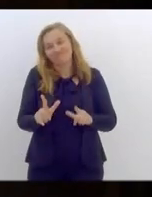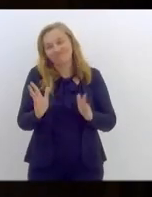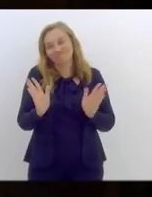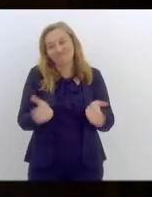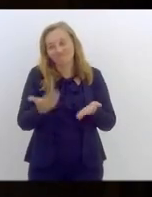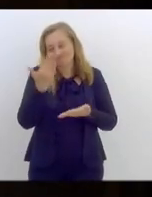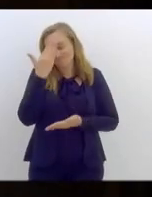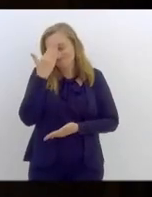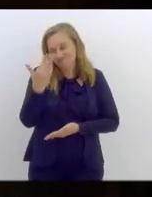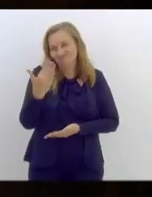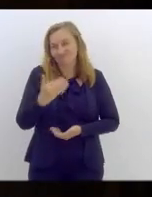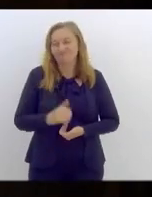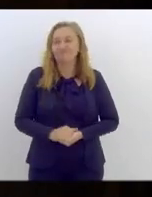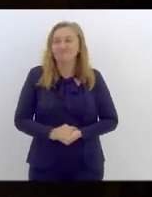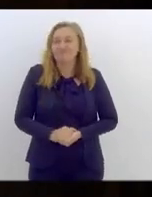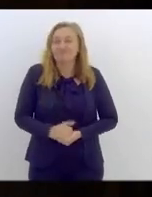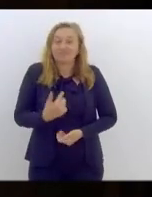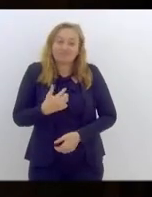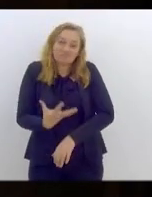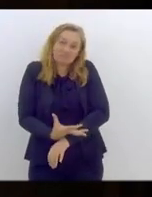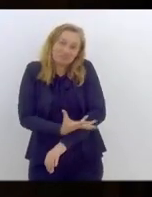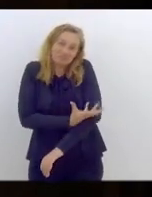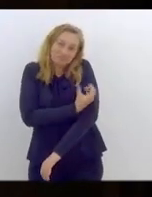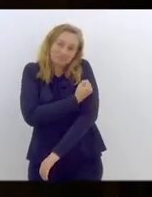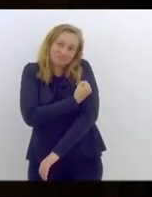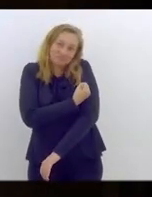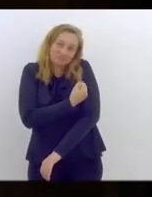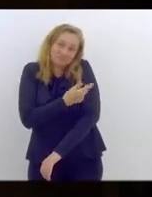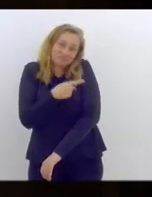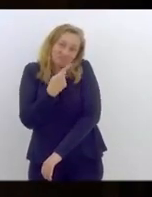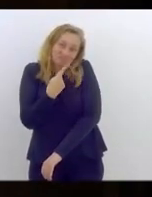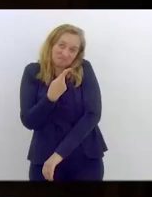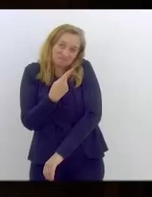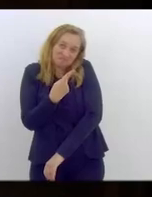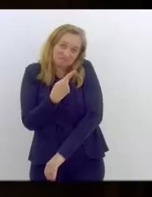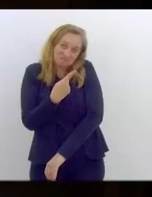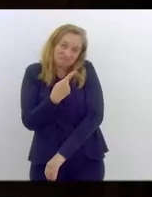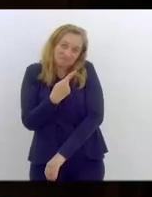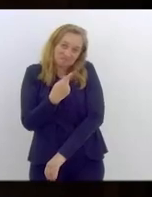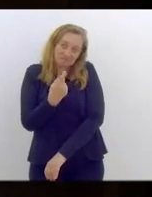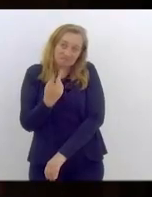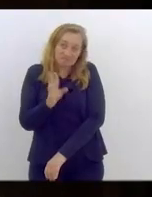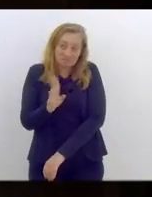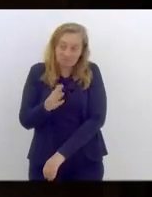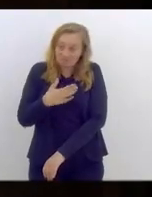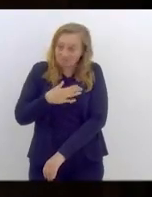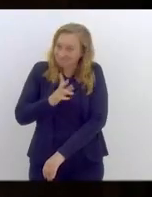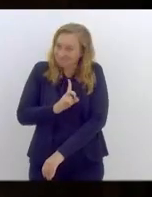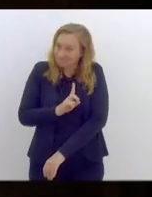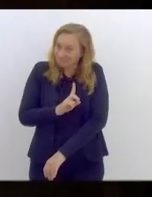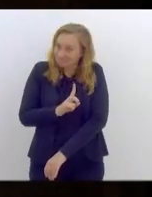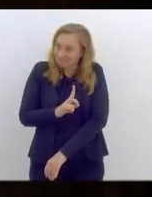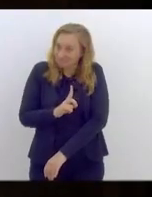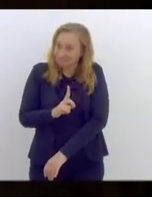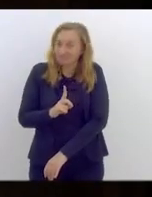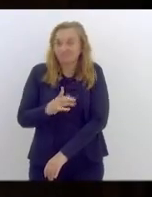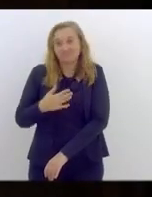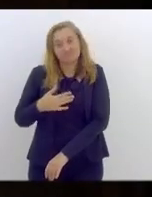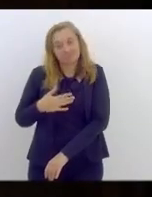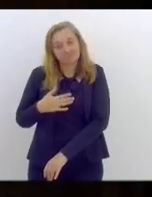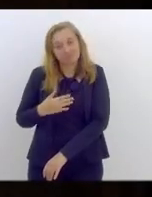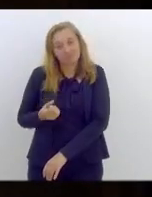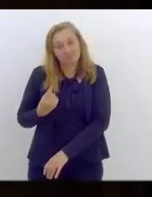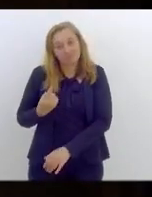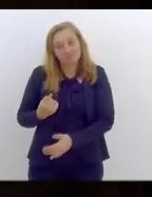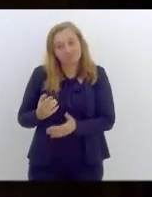muito agradecida. Eu estou até emocionada demais para falar, que eu não estou falando em meu nome, eu estou falando pelo Prudente, porque se